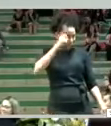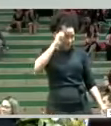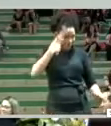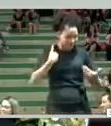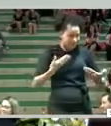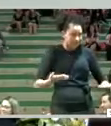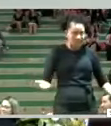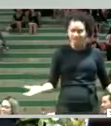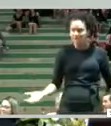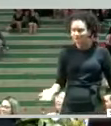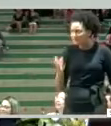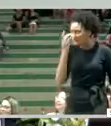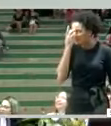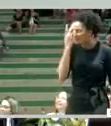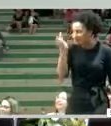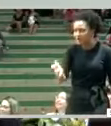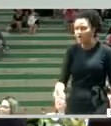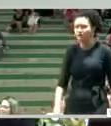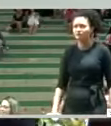É fácil?